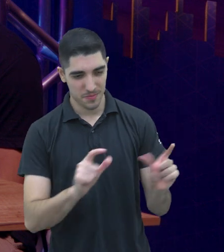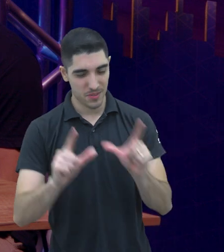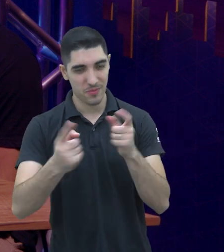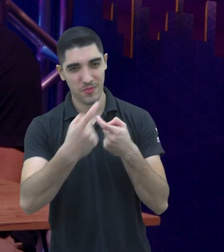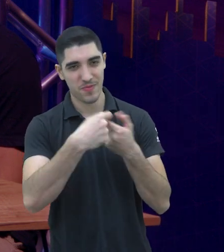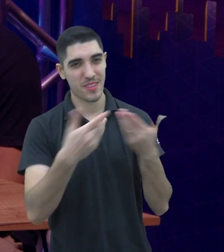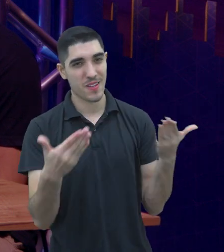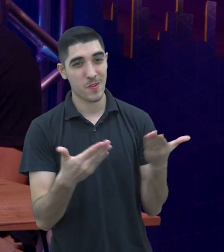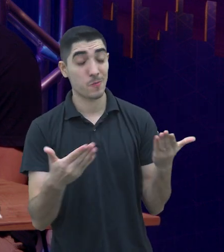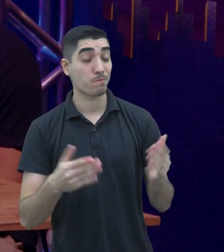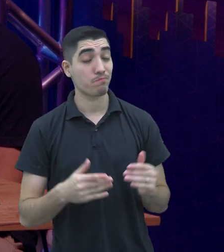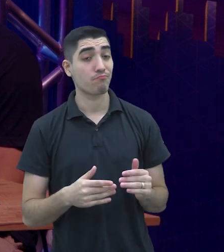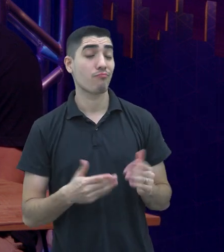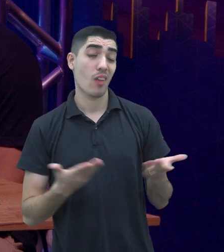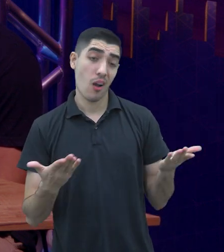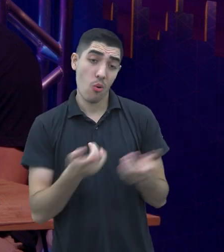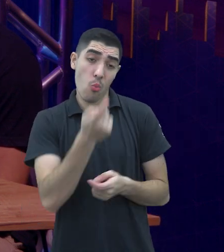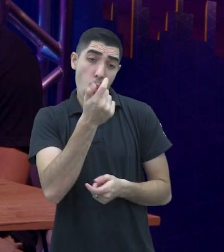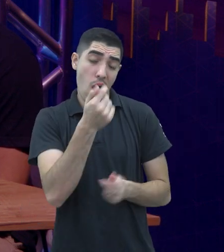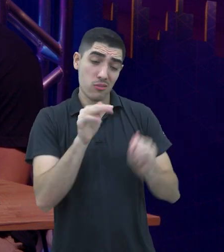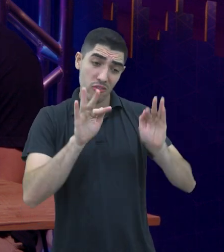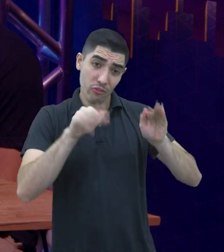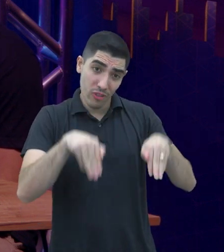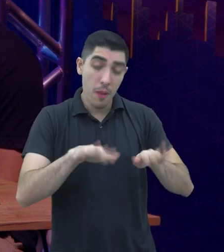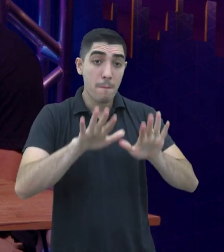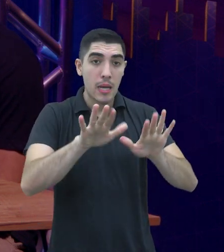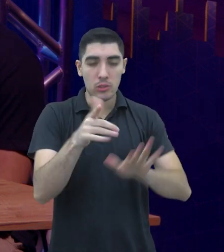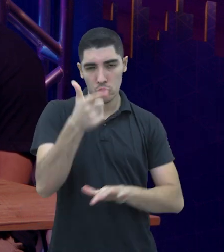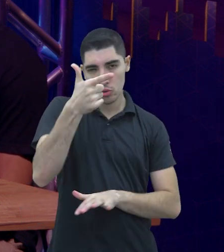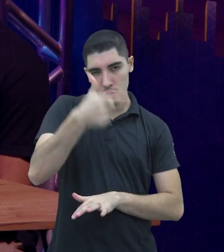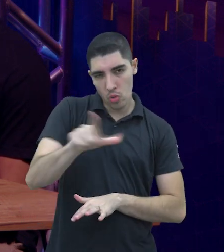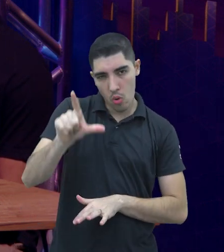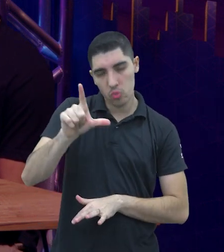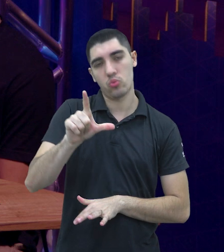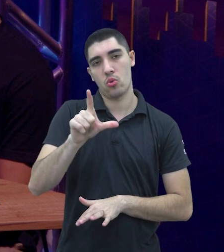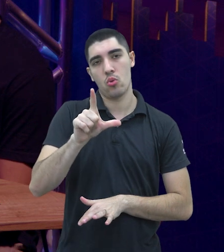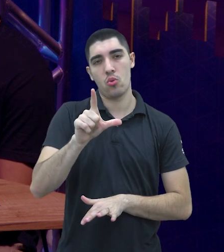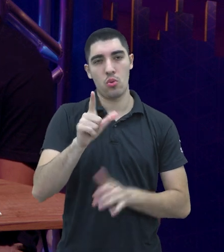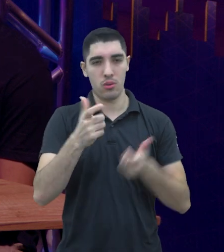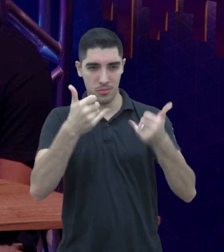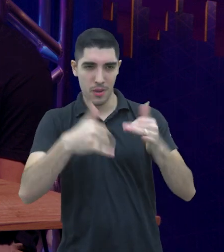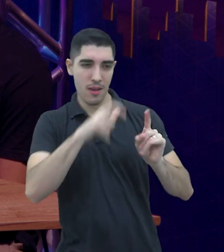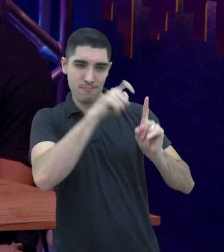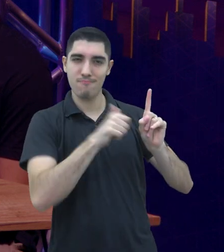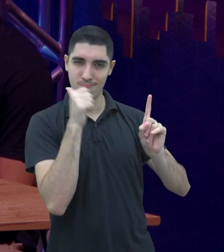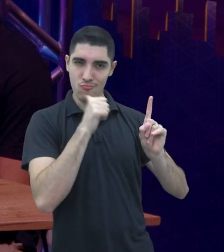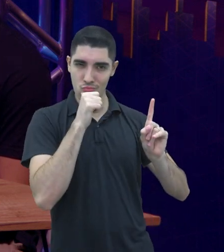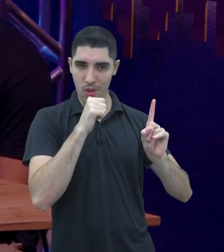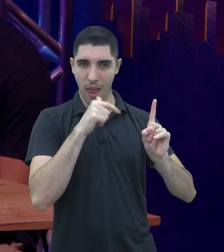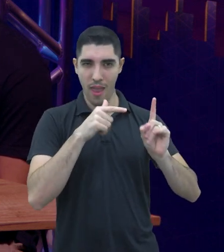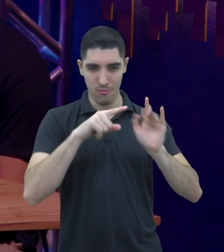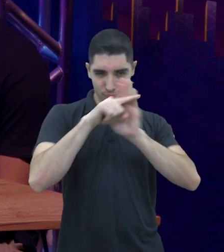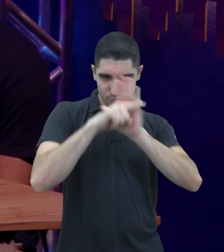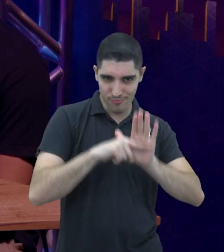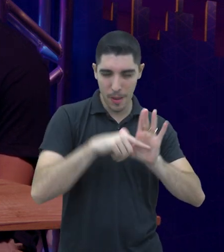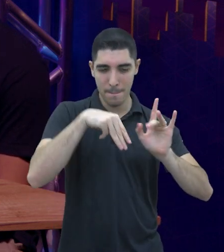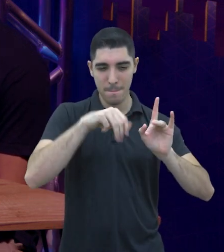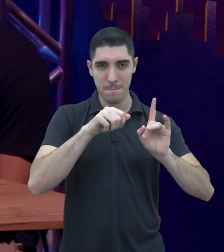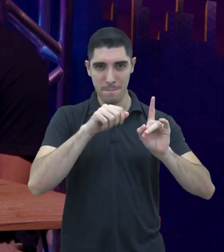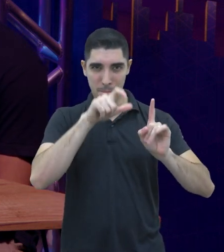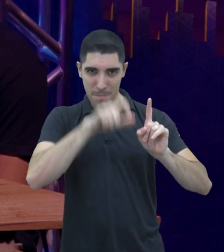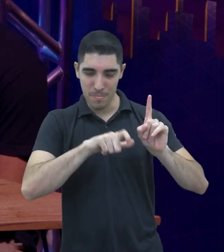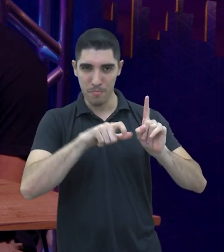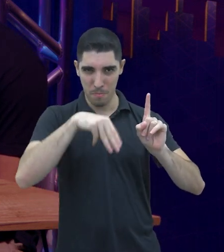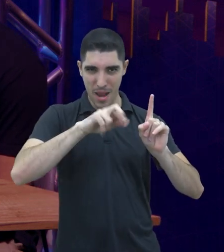E de volta com o Pode Ser, gente, o programa já vai acabar, mas só trazendo mais aqui uma questão da Marilena Chaui. Ela fala muito